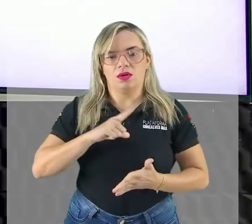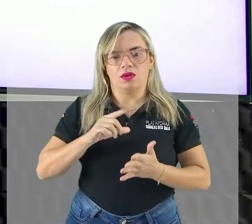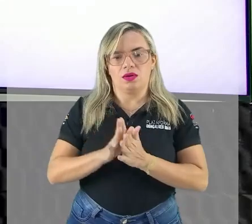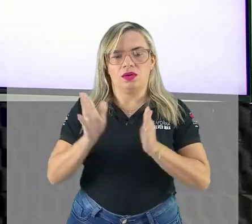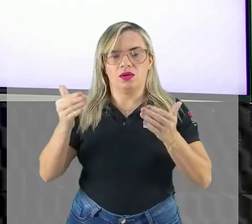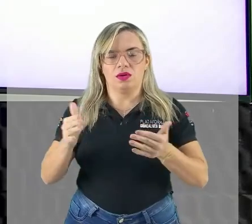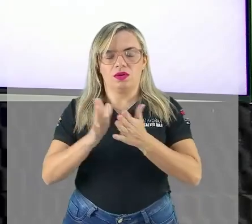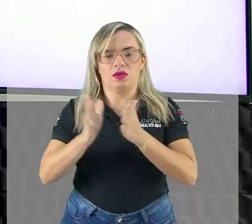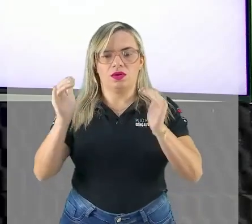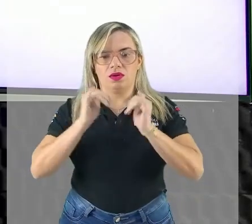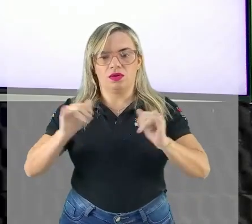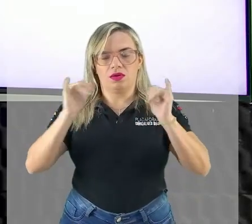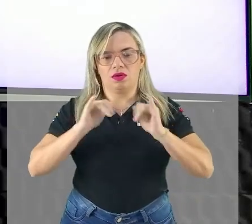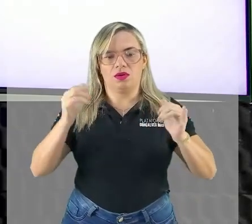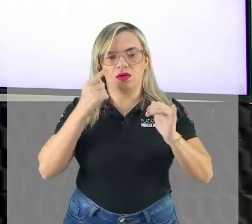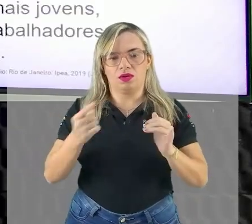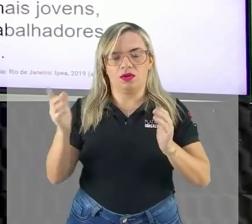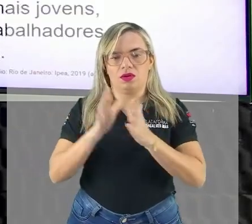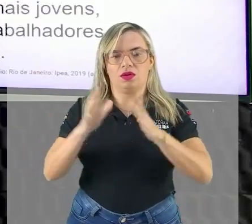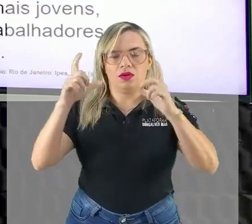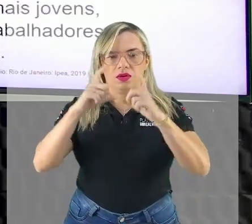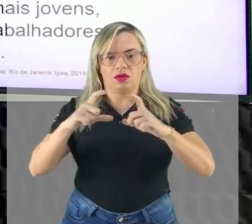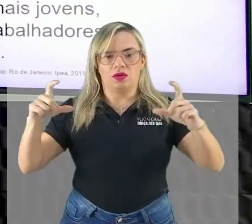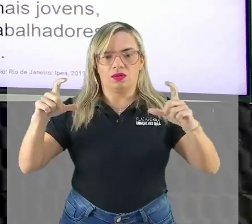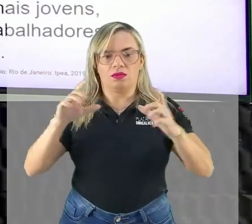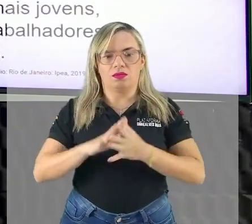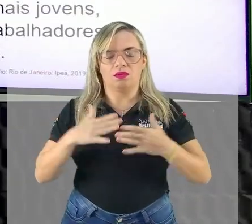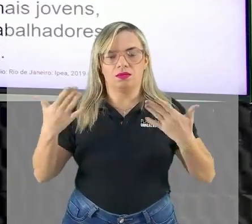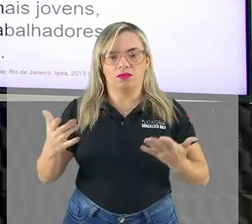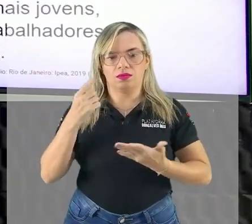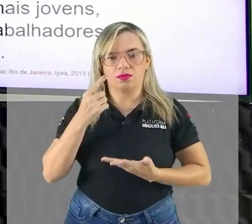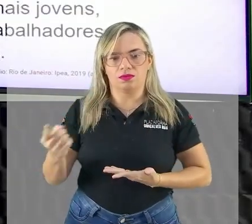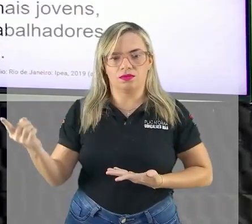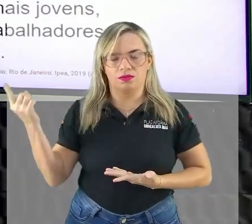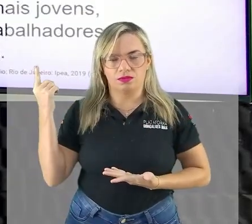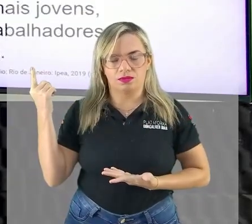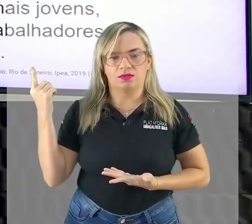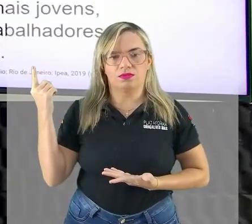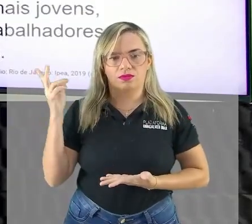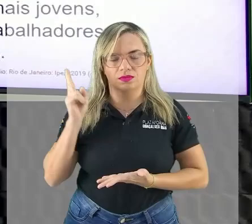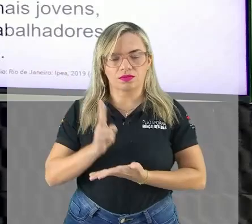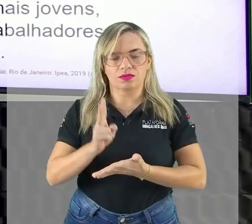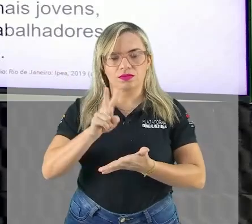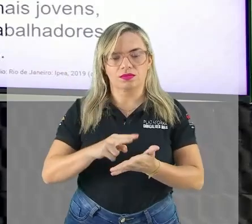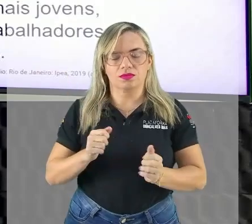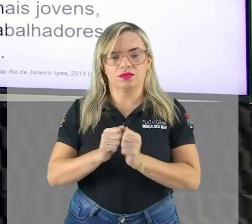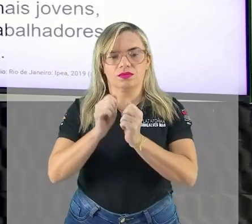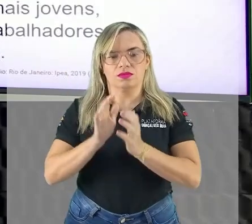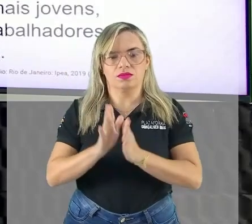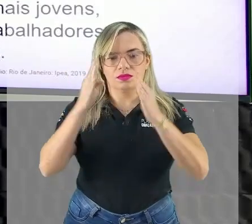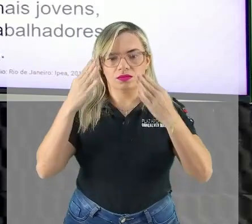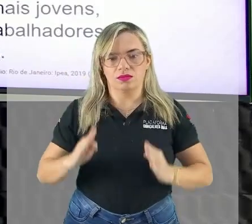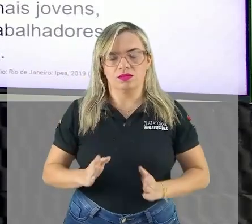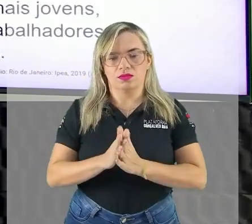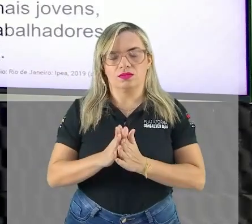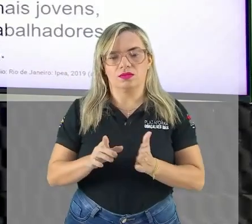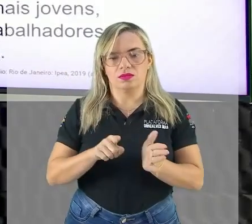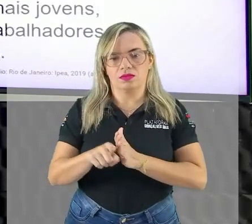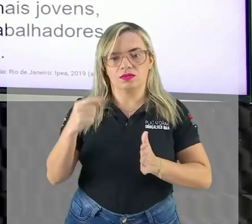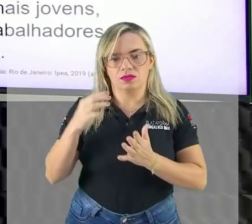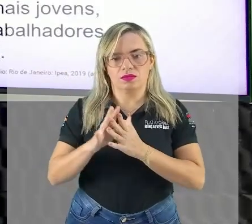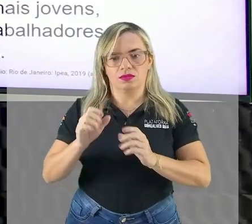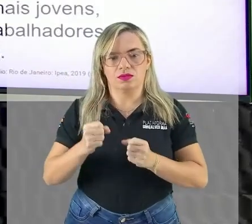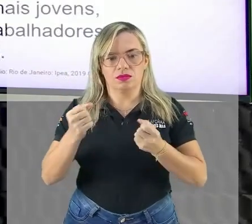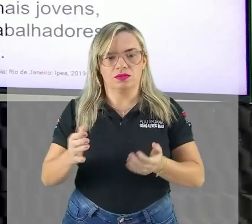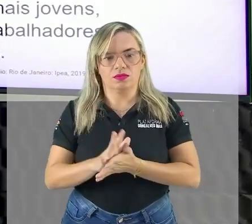atenção nessa informação aqui desse parágrafo. A análise dos dados nos possibilita dizer que a falta de